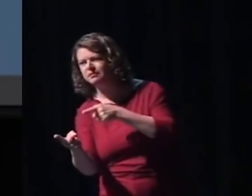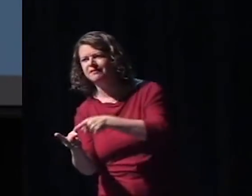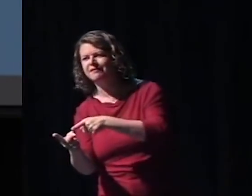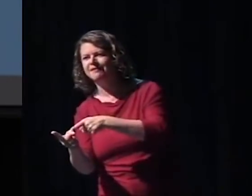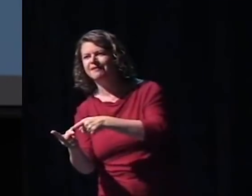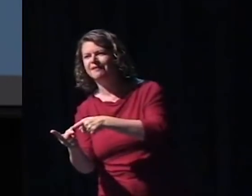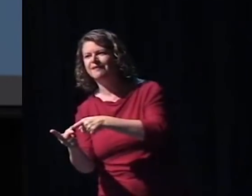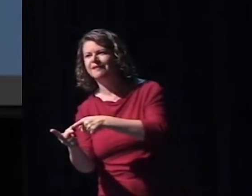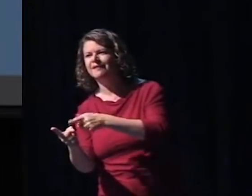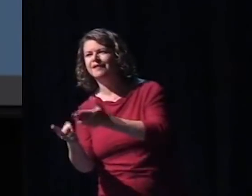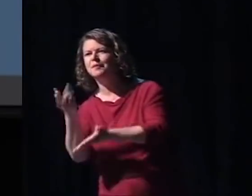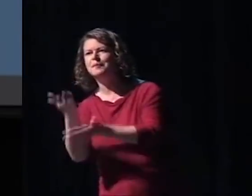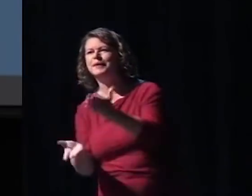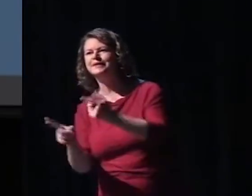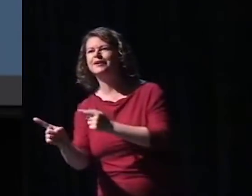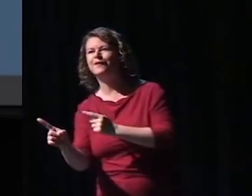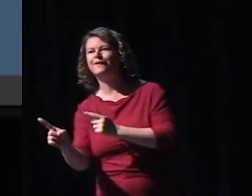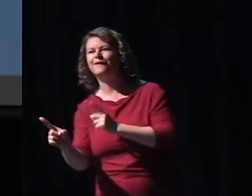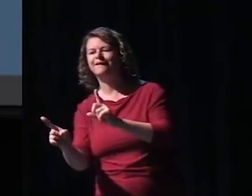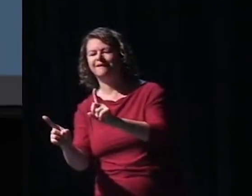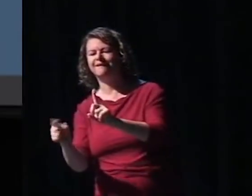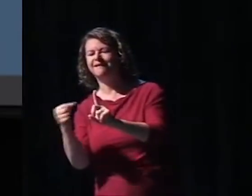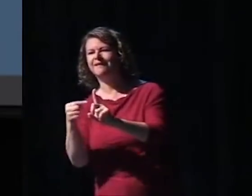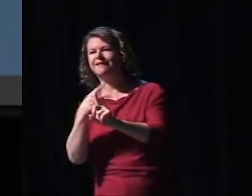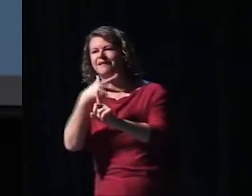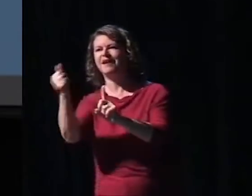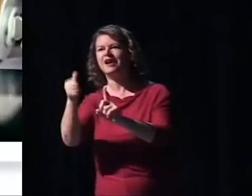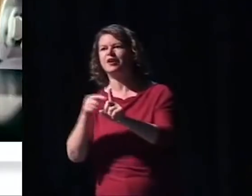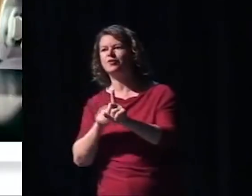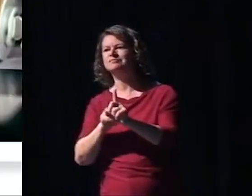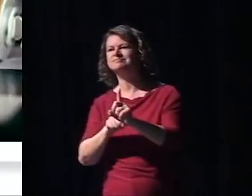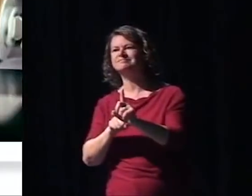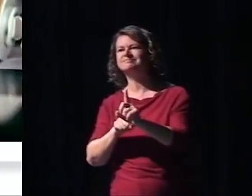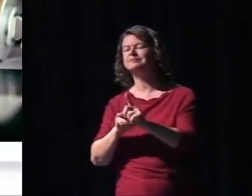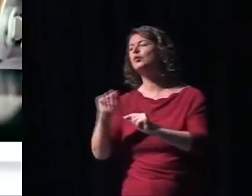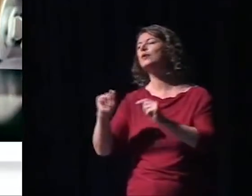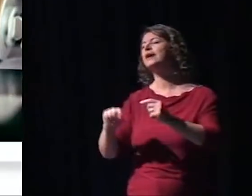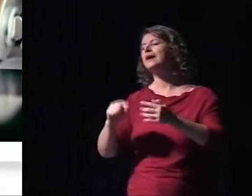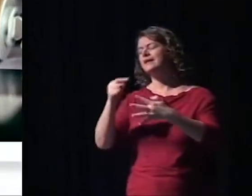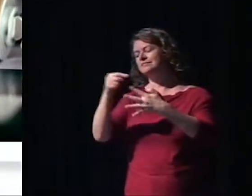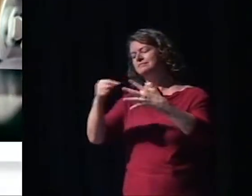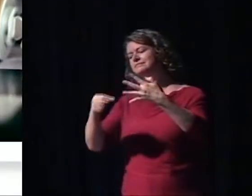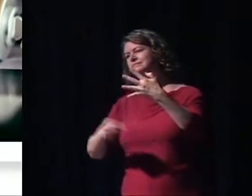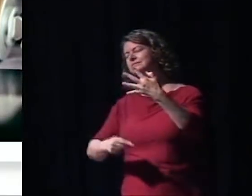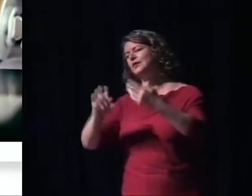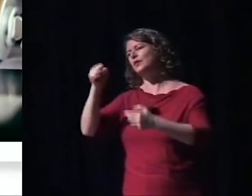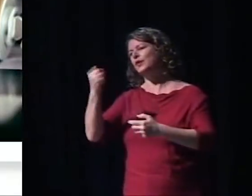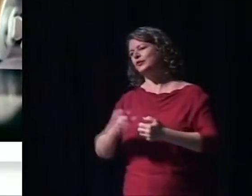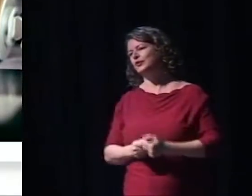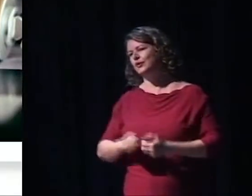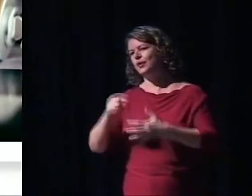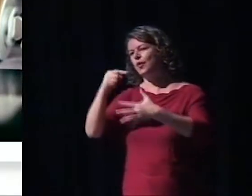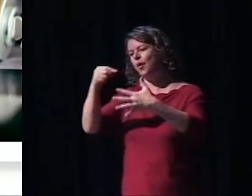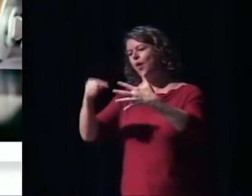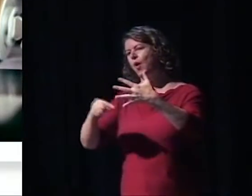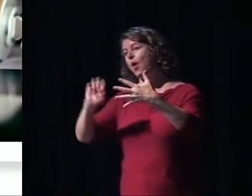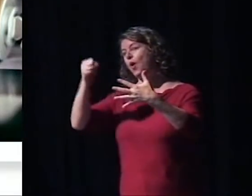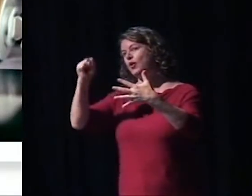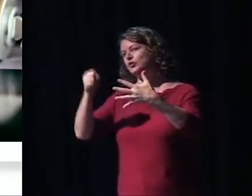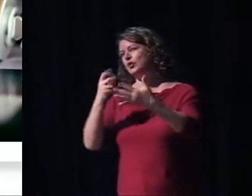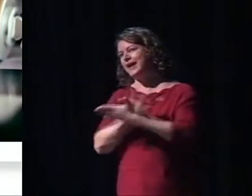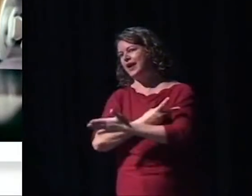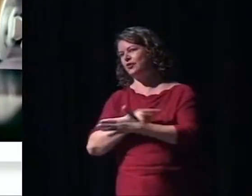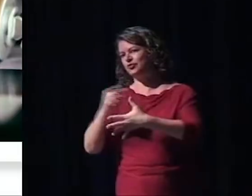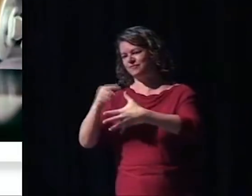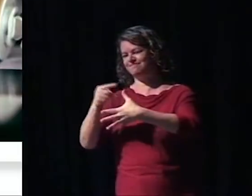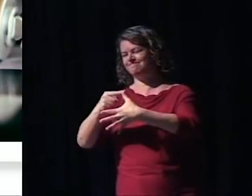de joelhos, ele coloca você na lona. Autossuficiência. A vocação e chamado por Deus